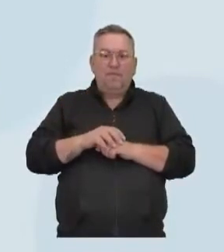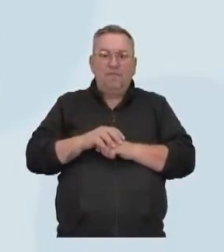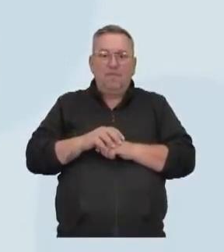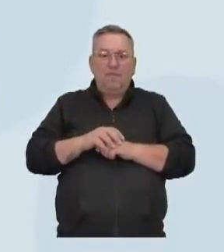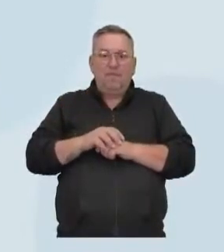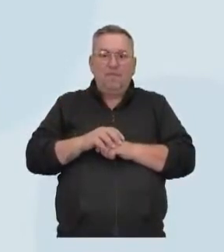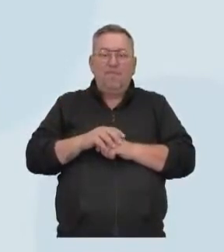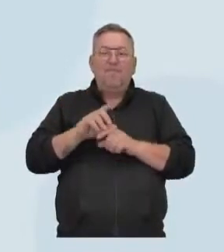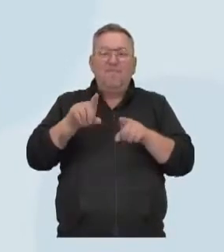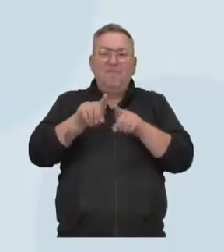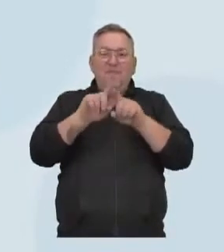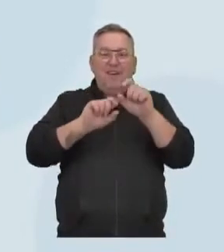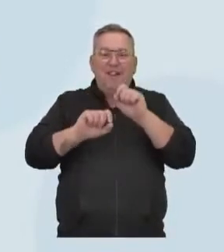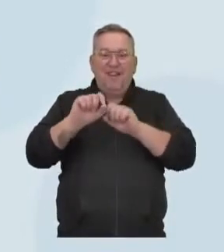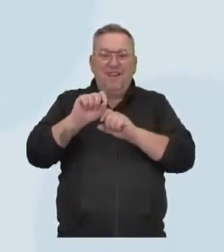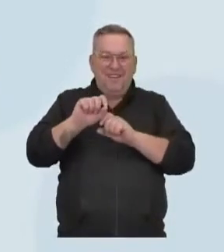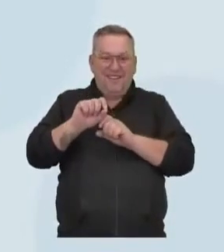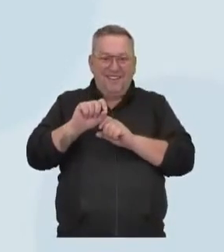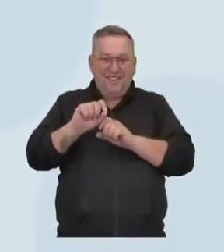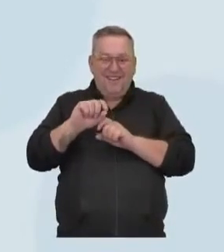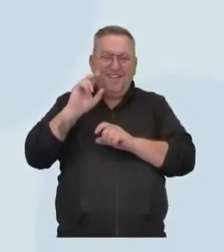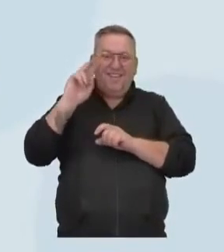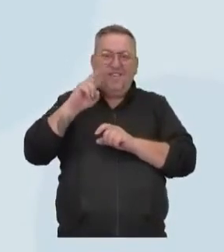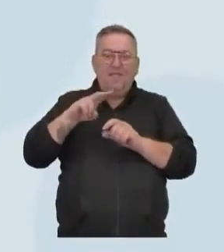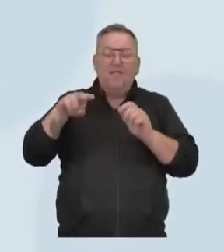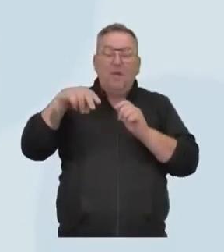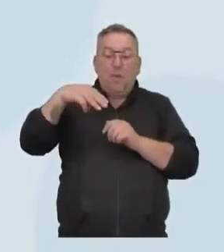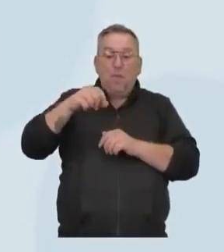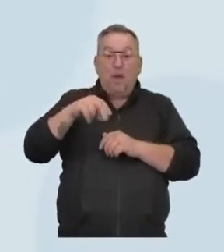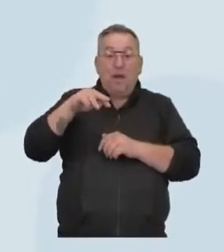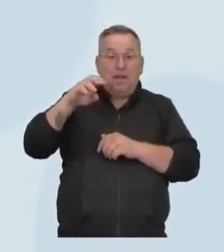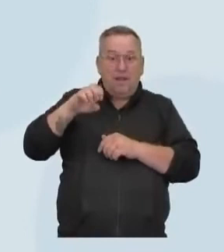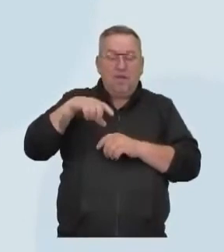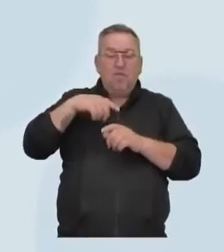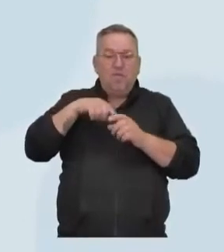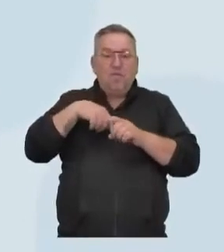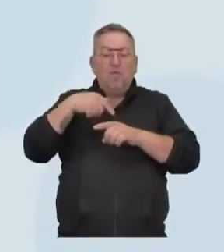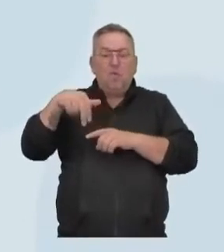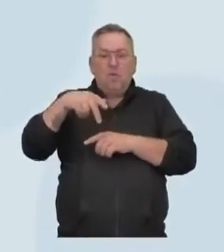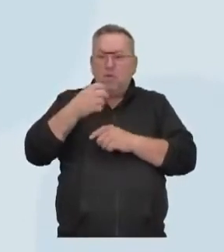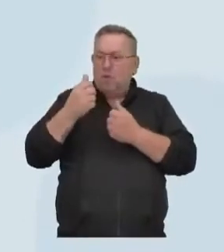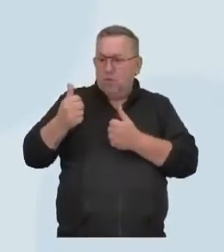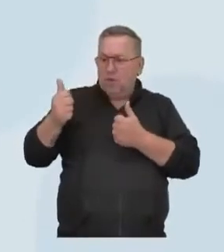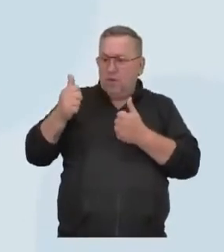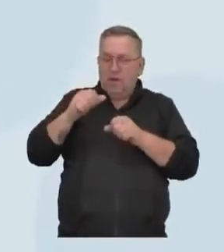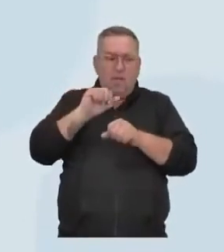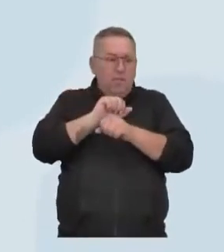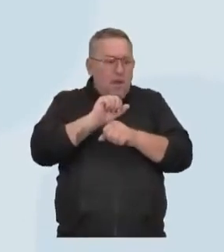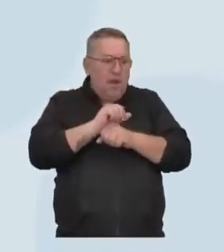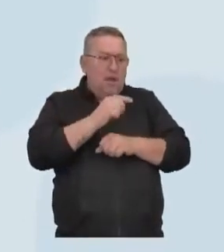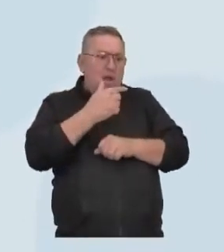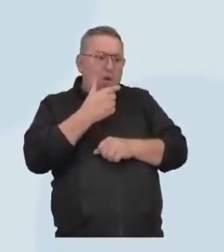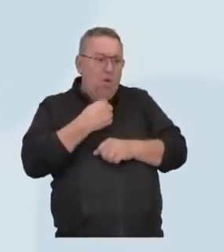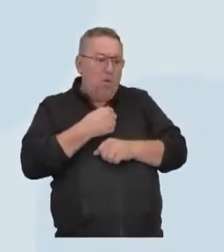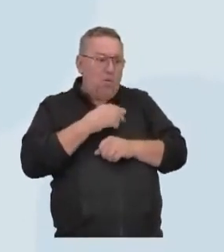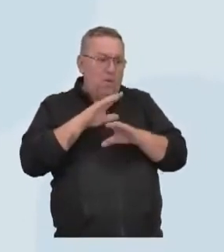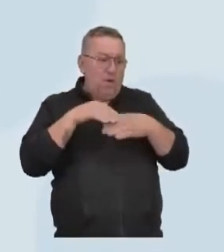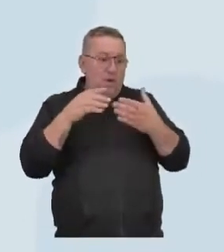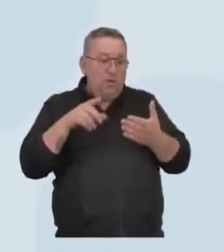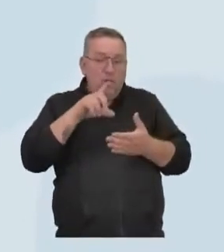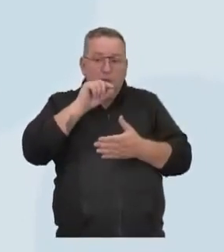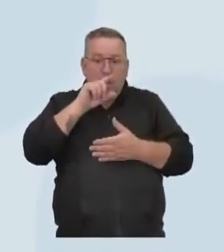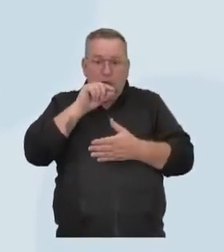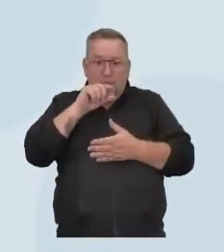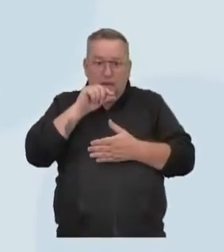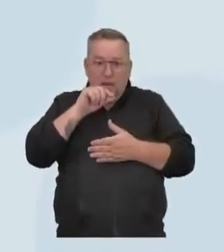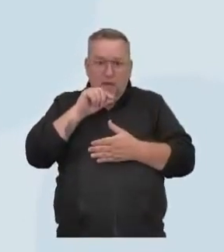vez o andante se aprumava. Seu João Cardoso, vou me tocando, passe bem. Espere, homem de Deus. Enquanto a galinha lame a orelha: